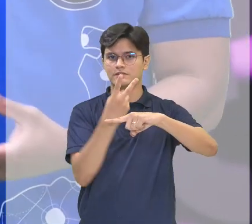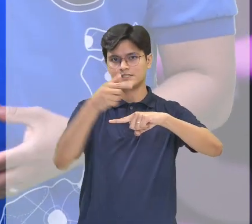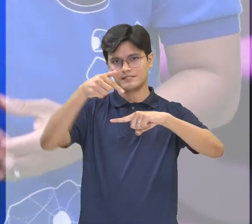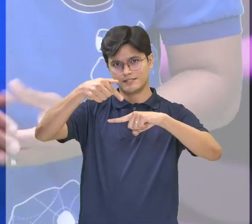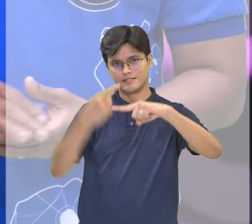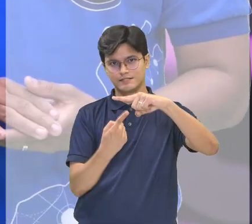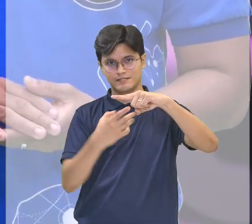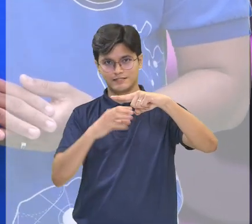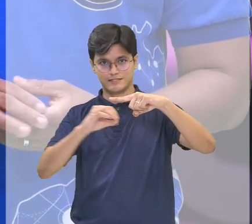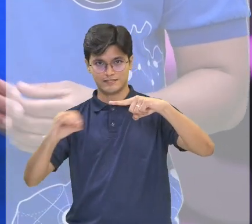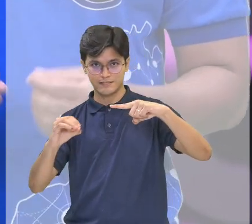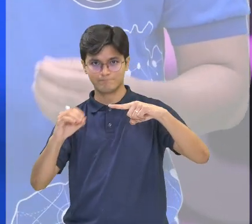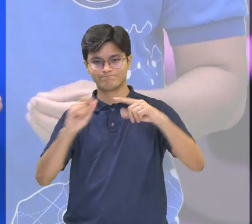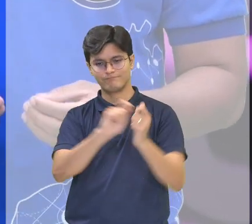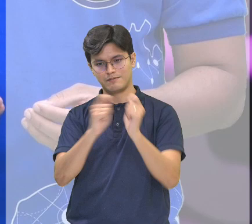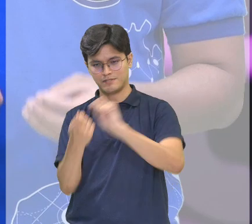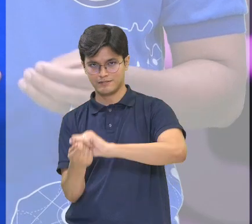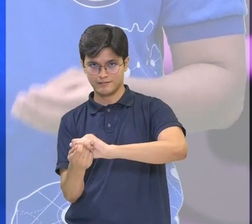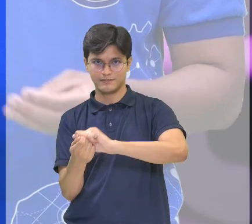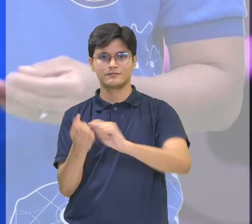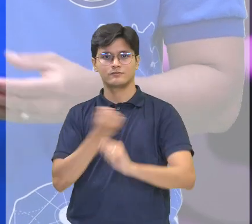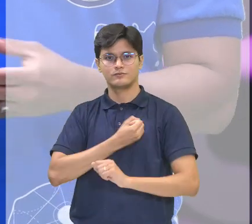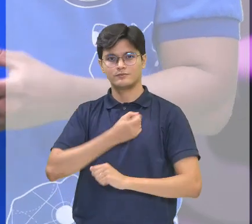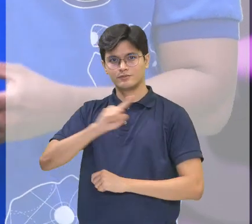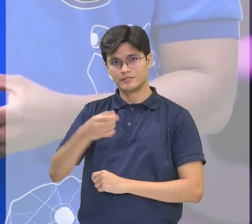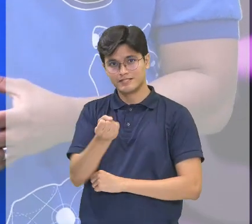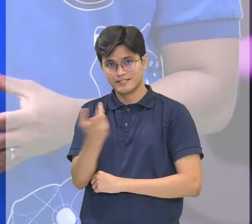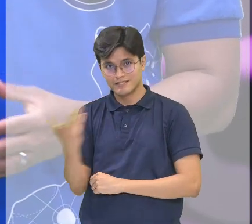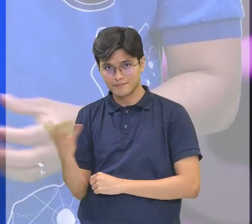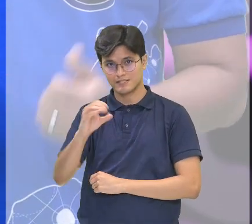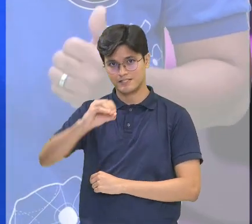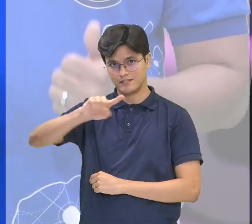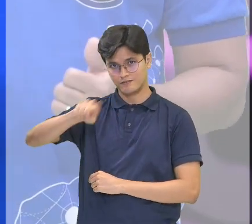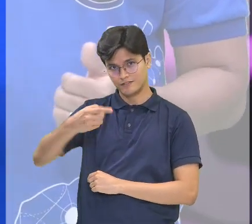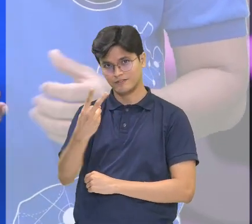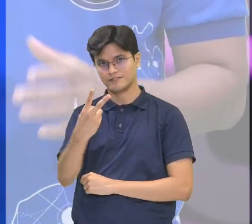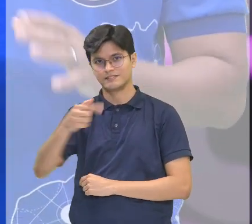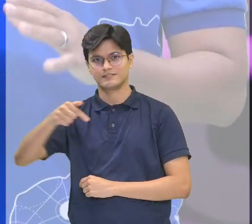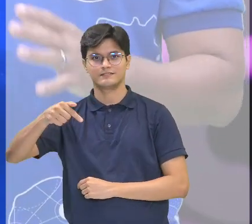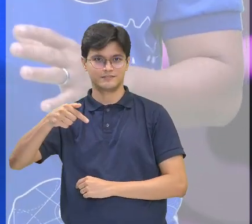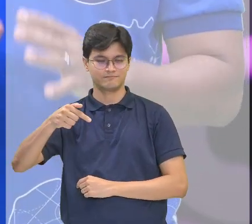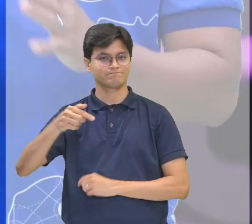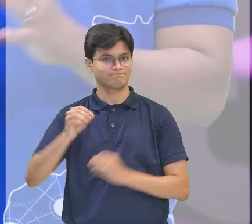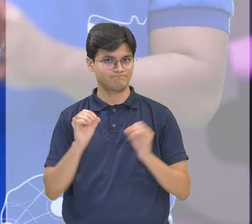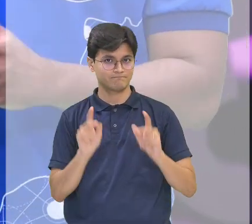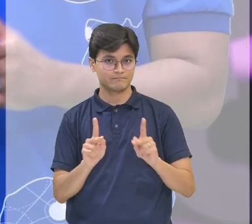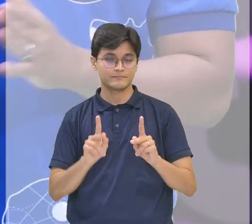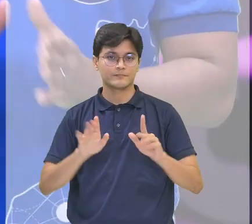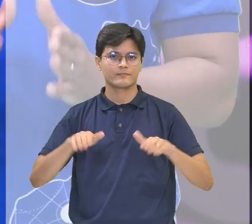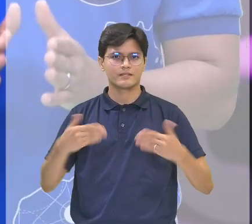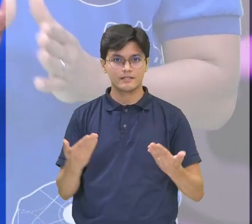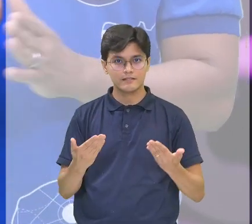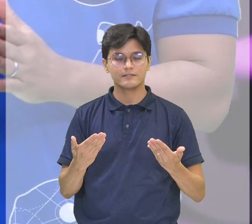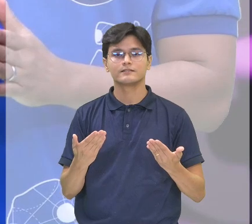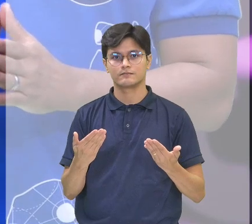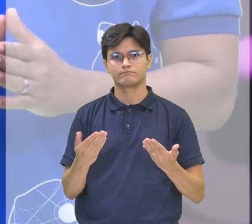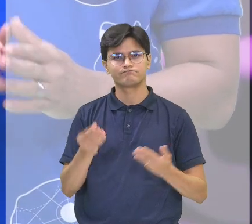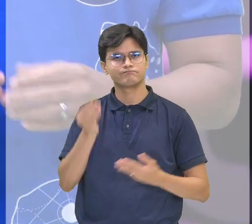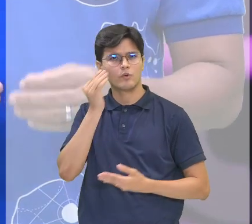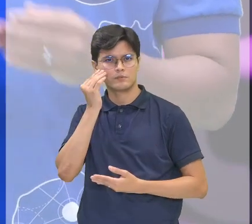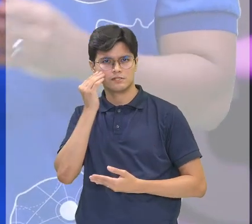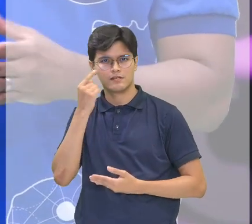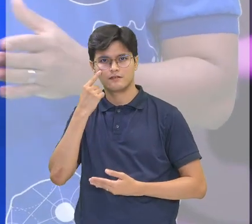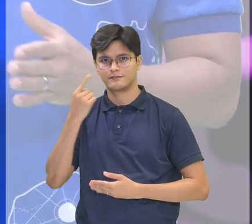forma decimal, ele vai ficar como sendo 0,27. Tá bom? Então, observe o